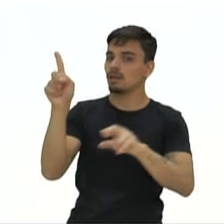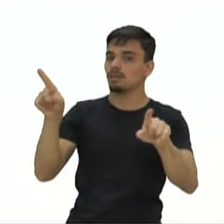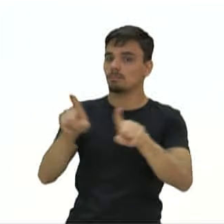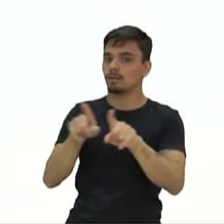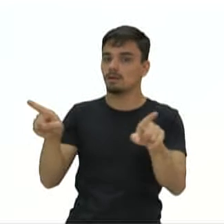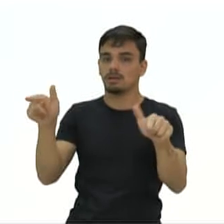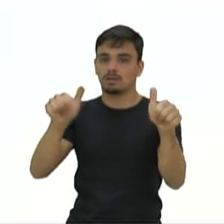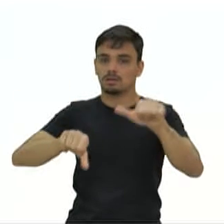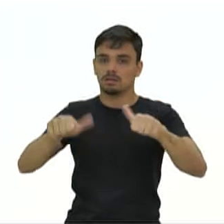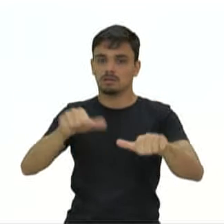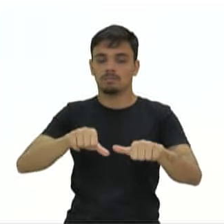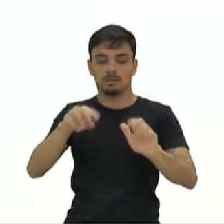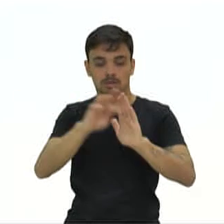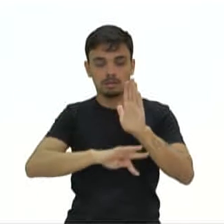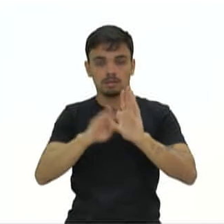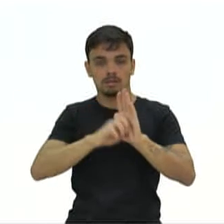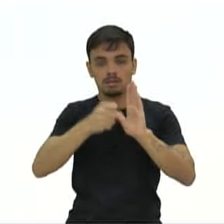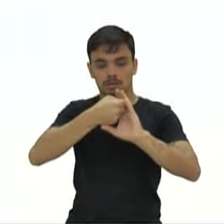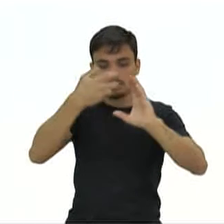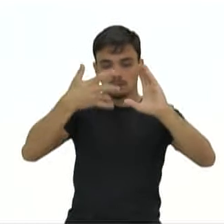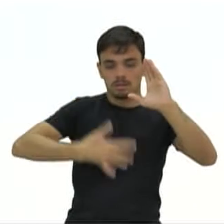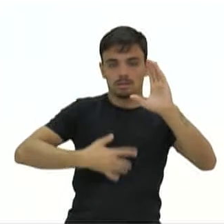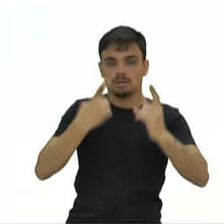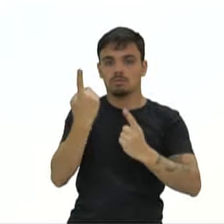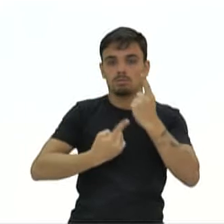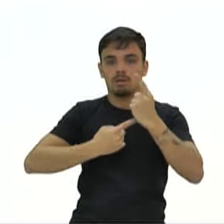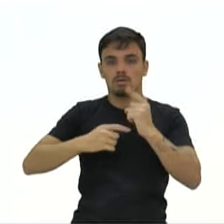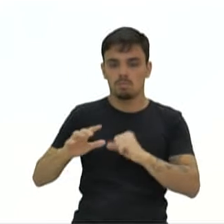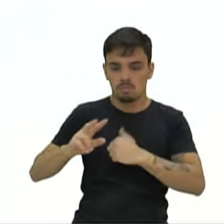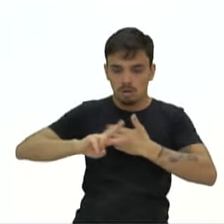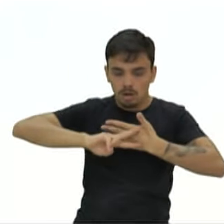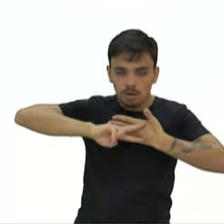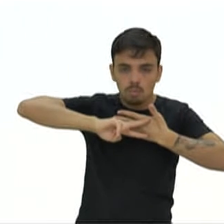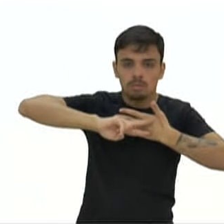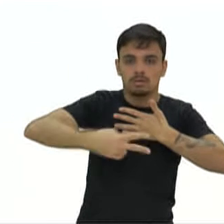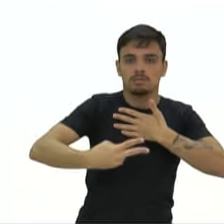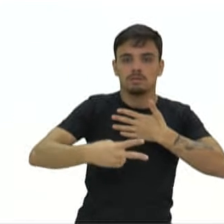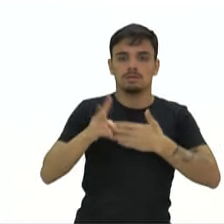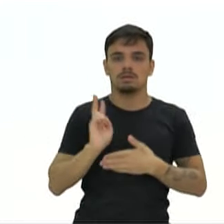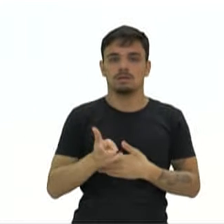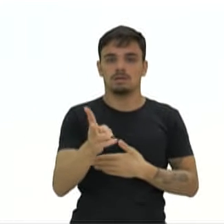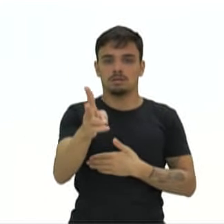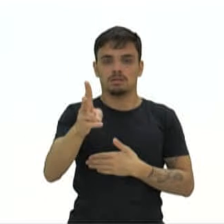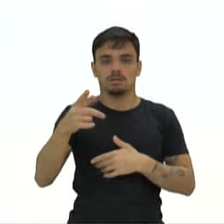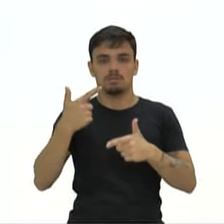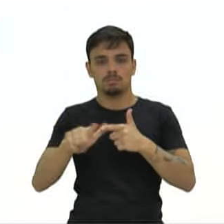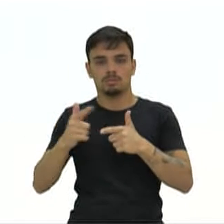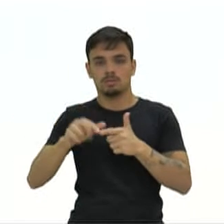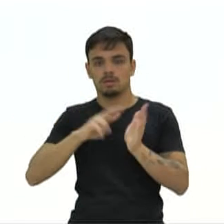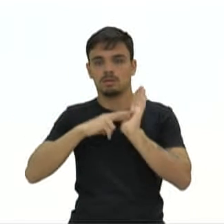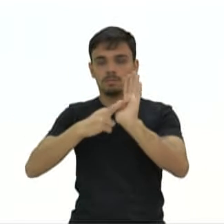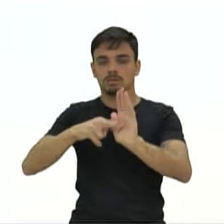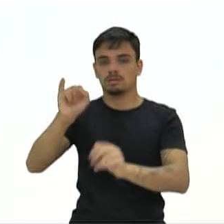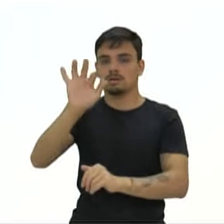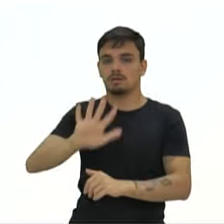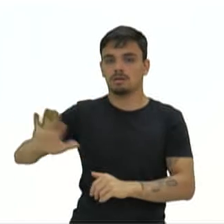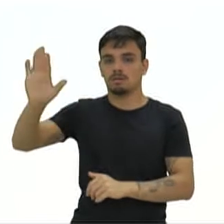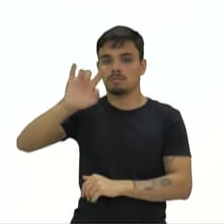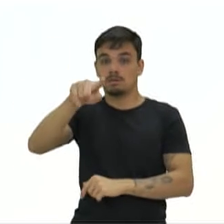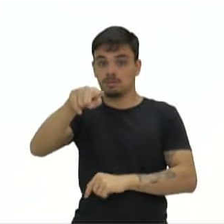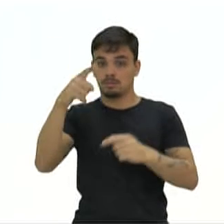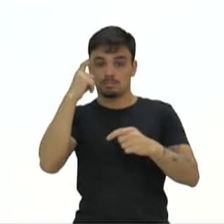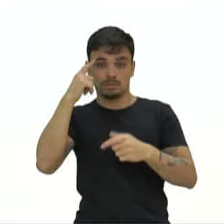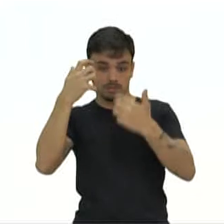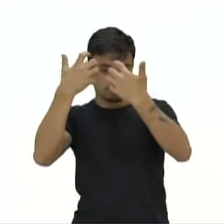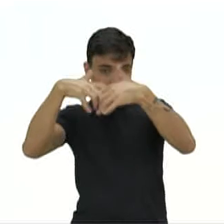texto, descreva quais são as consequências diretas deste problema que está representado na imagem. Vamos lá, elabore.